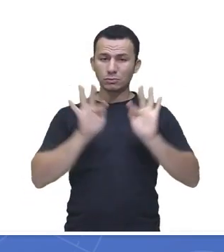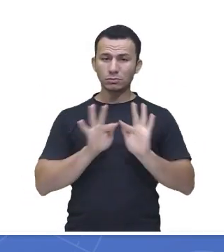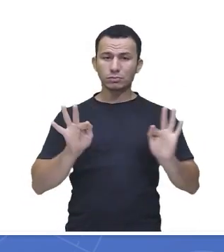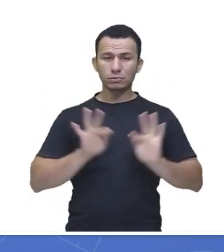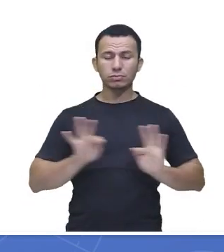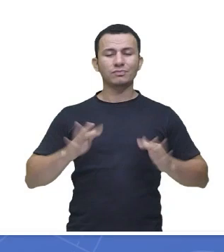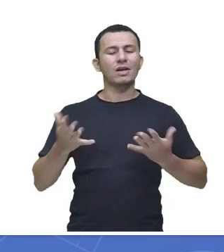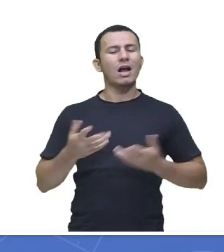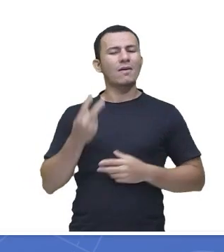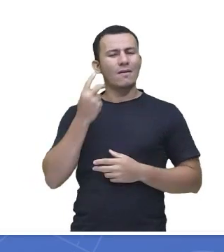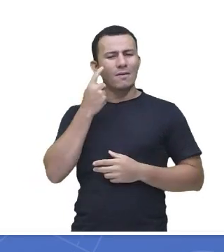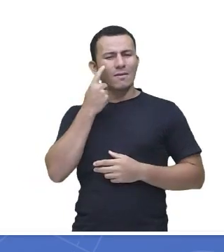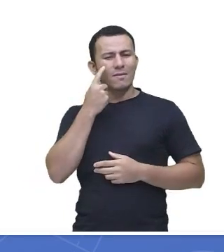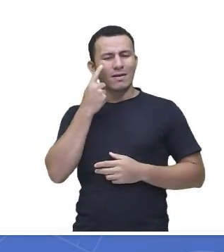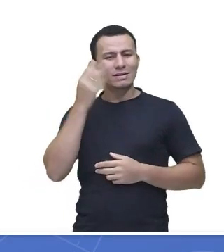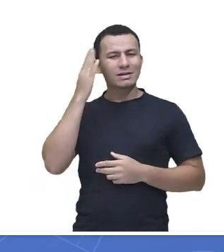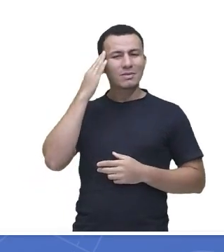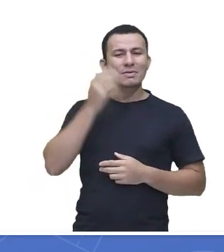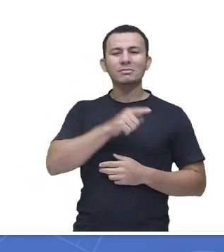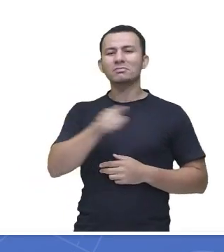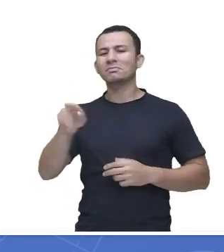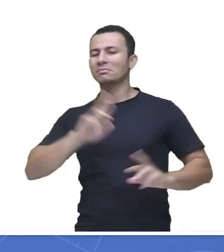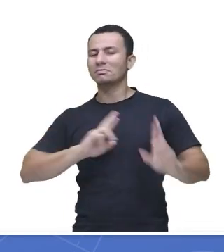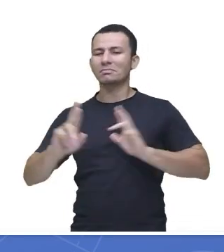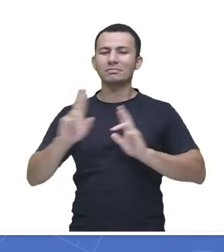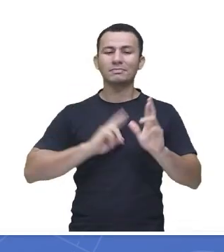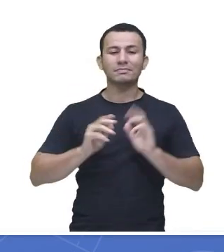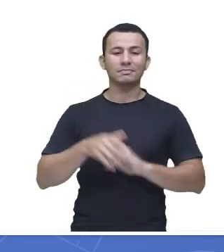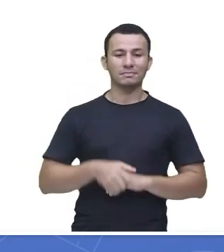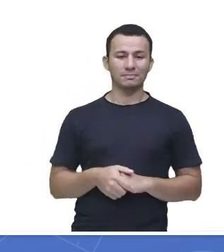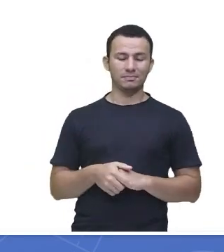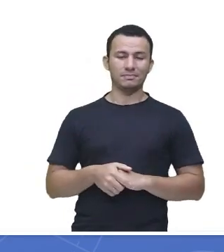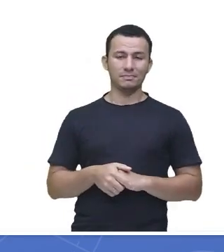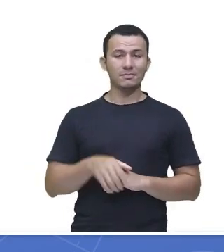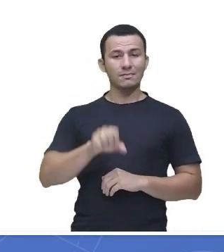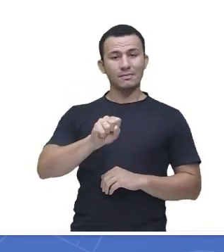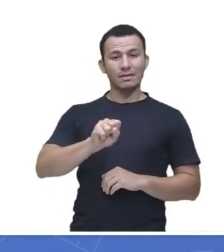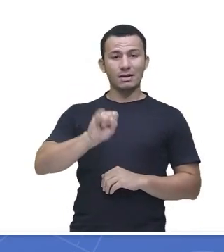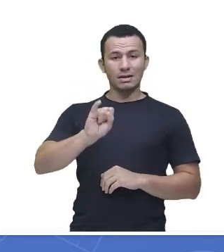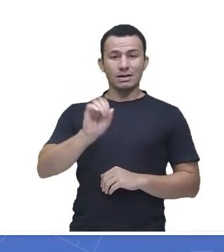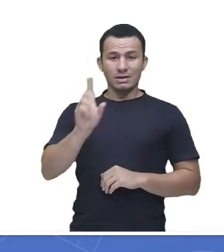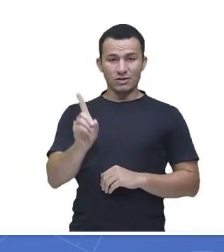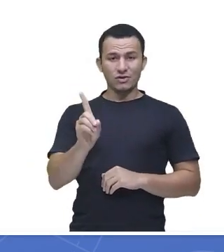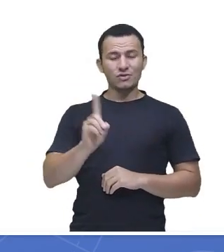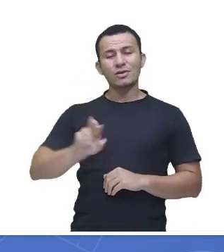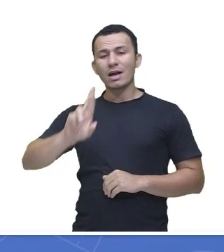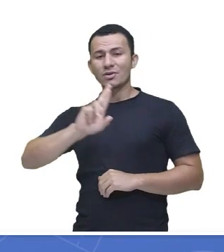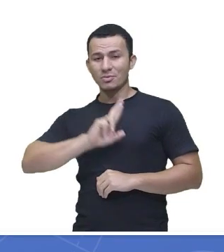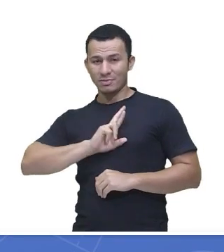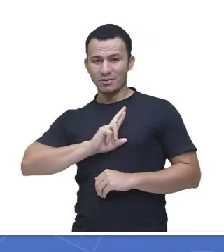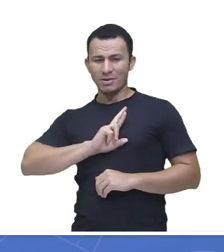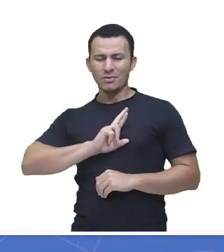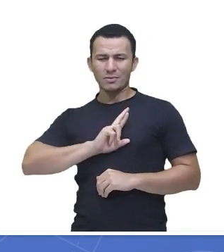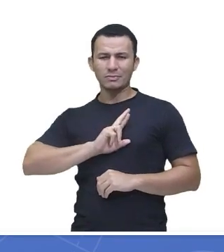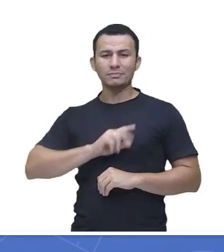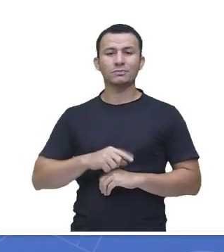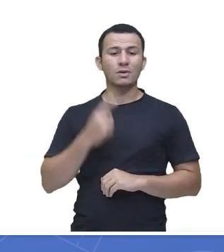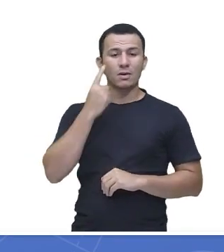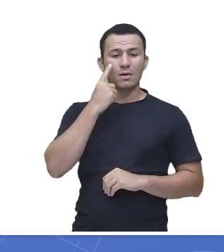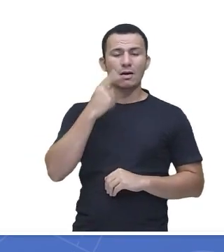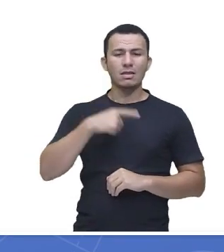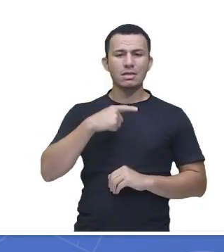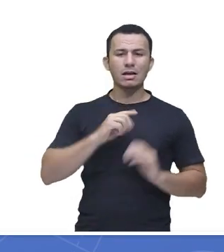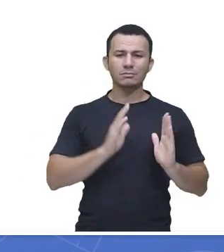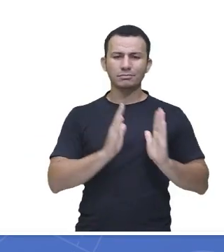agora as respostas de vocês. O Cid disse para nós que a resposta correta, a sequência correta está lá